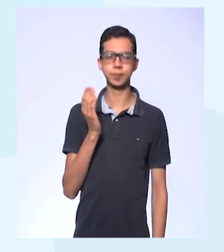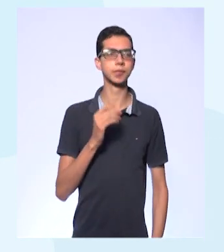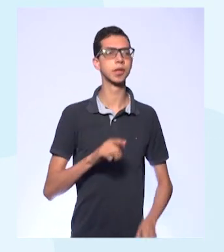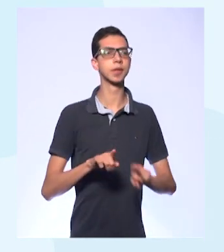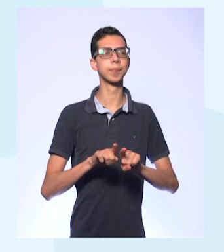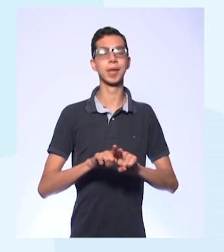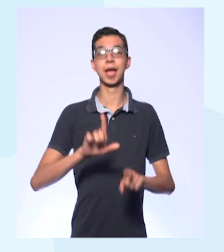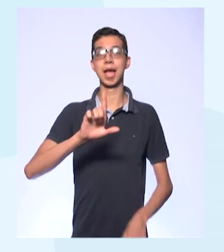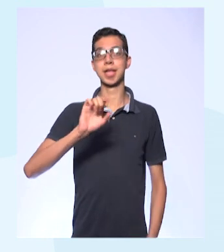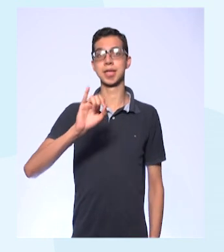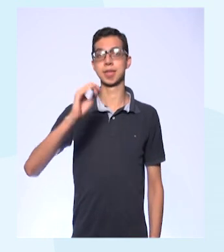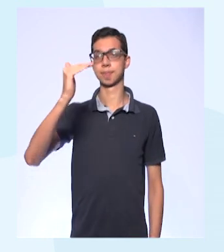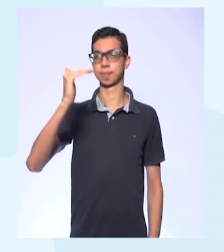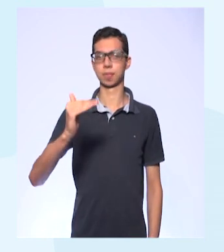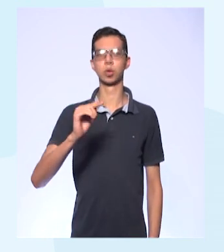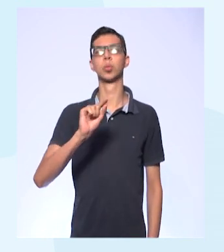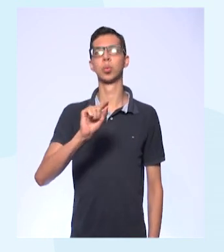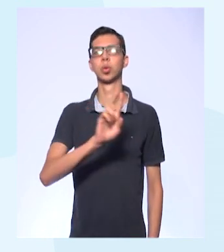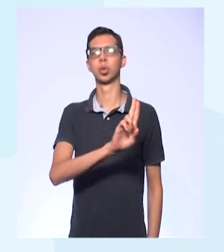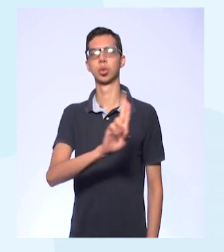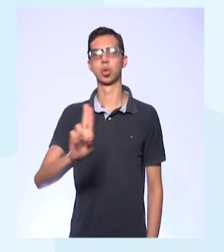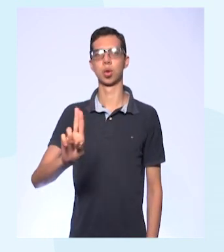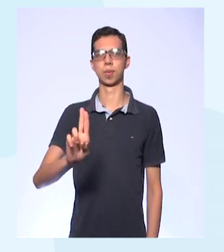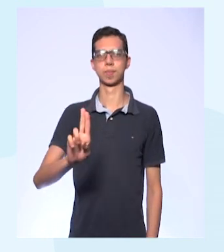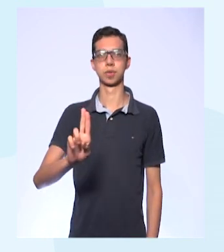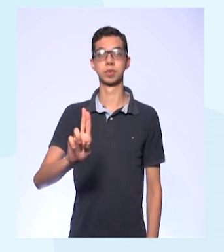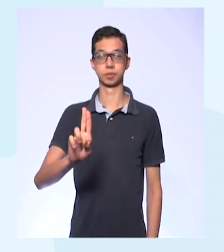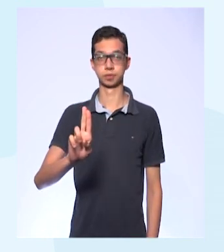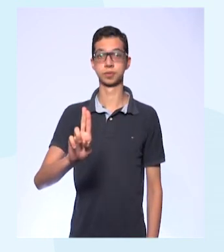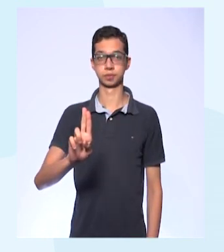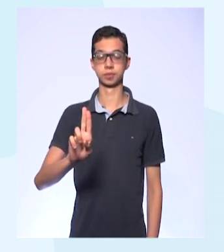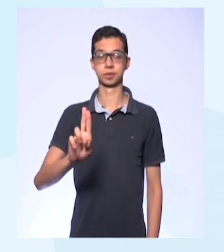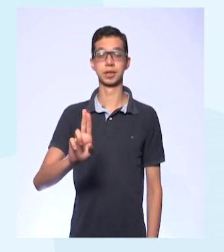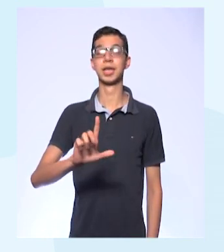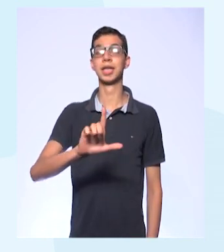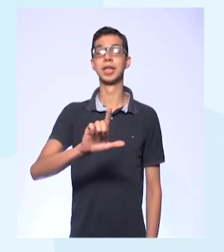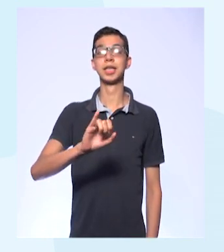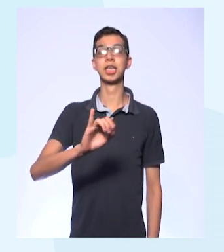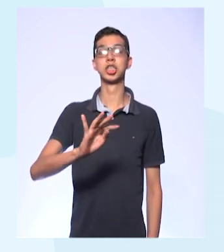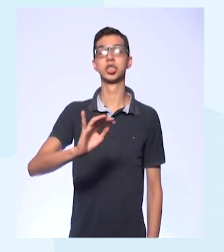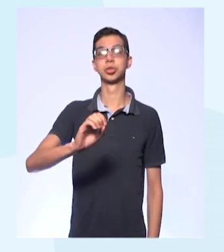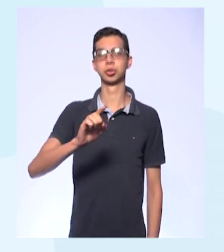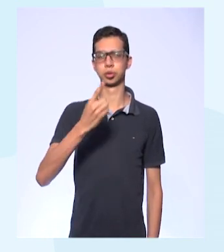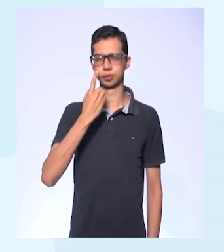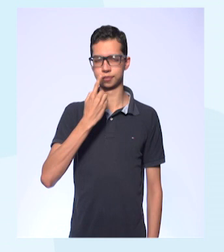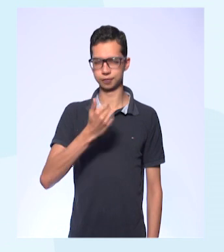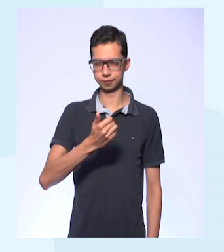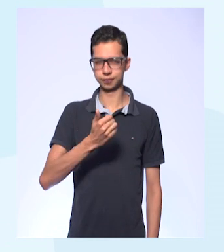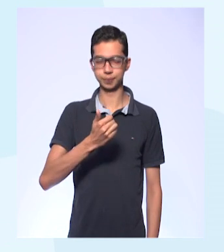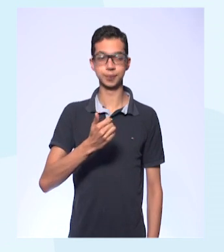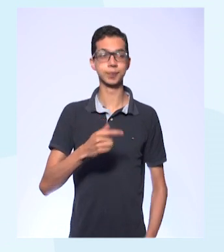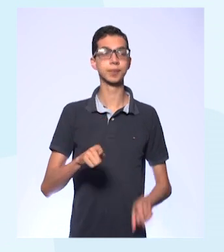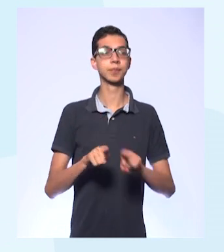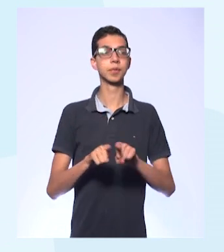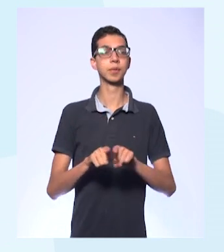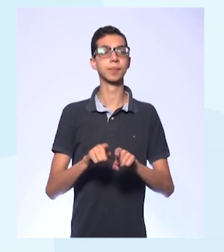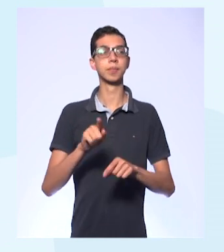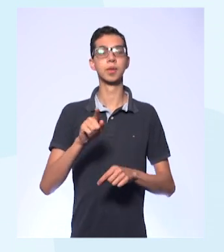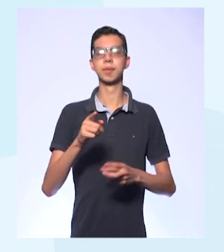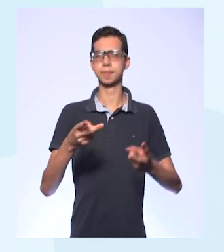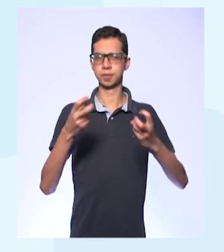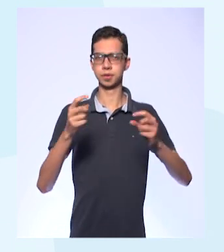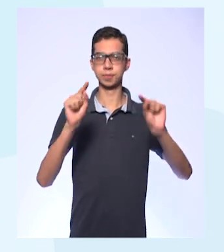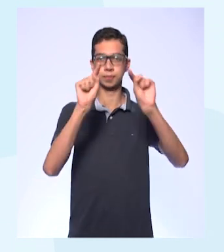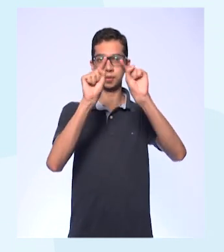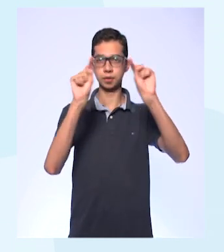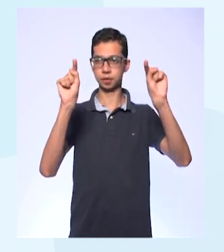Li está quem? O nome deste elemento químico, que é o lítio. Aí eu tenho ali entre colchetes, não sei se vocês conseguem visualizar bem,